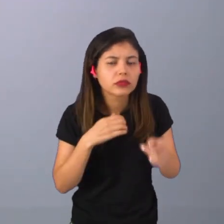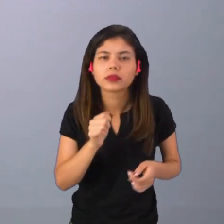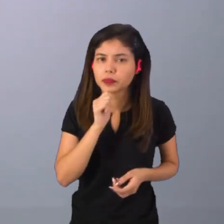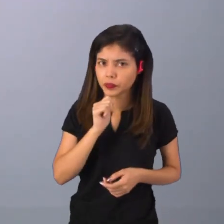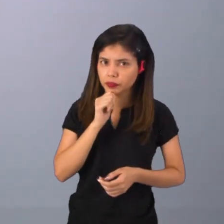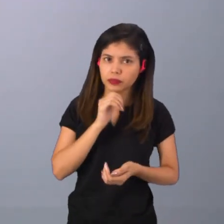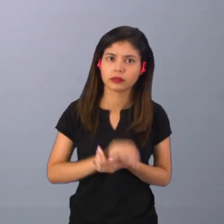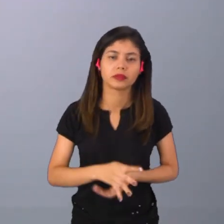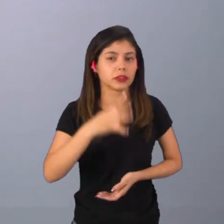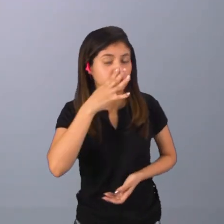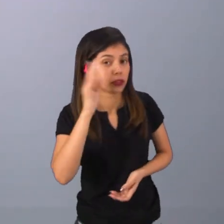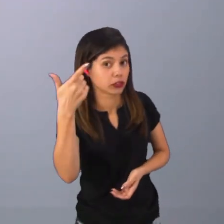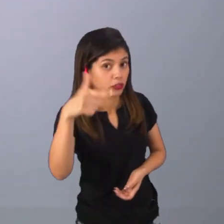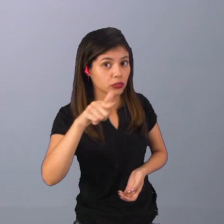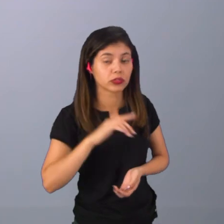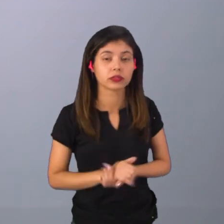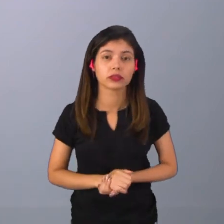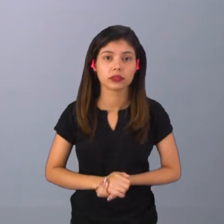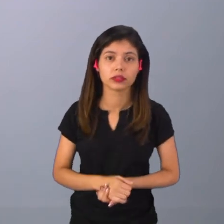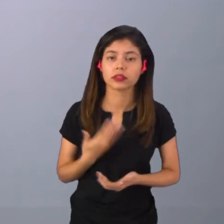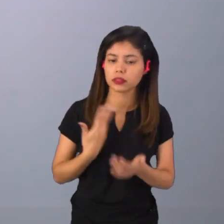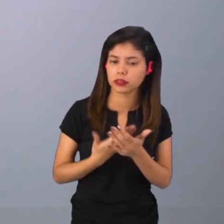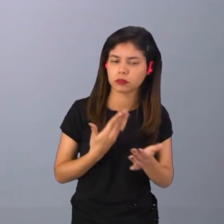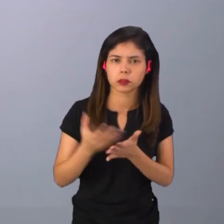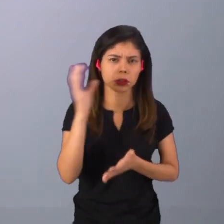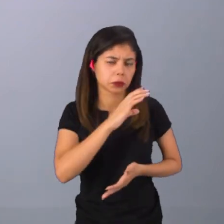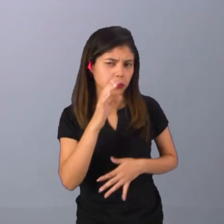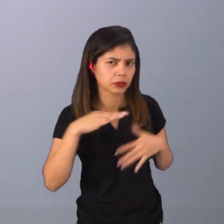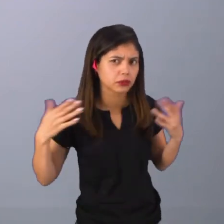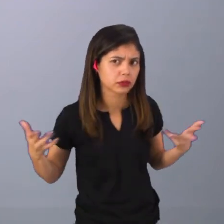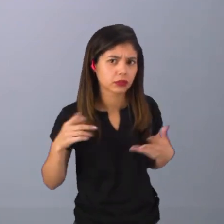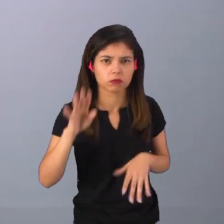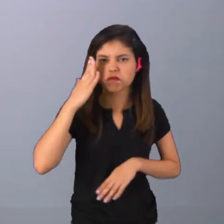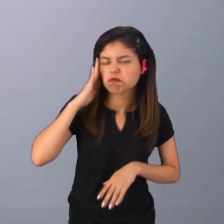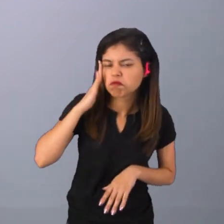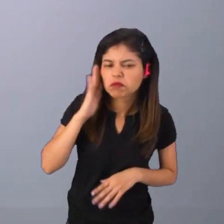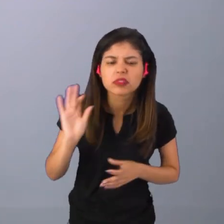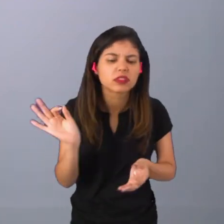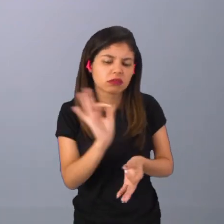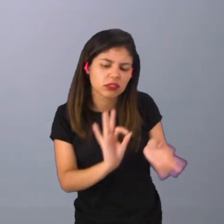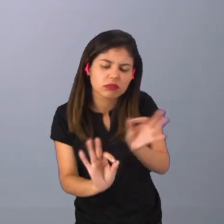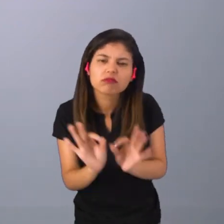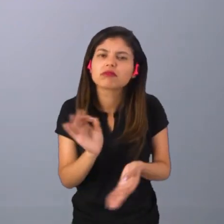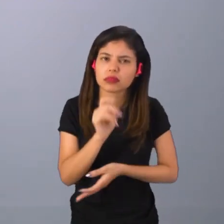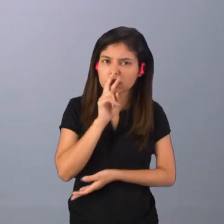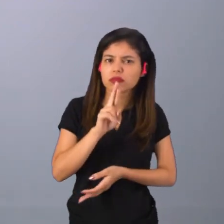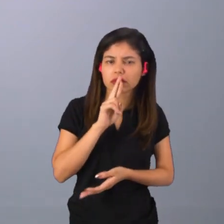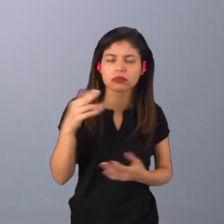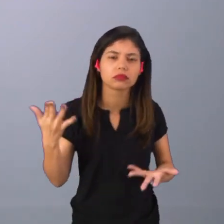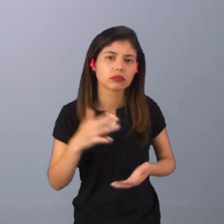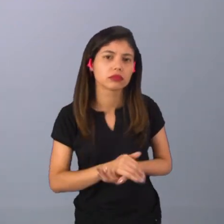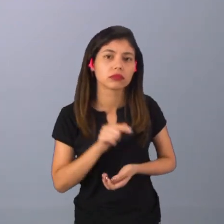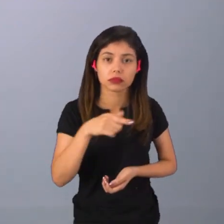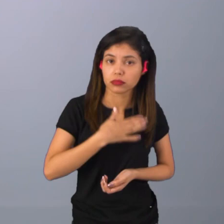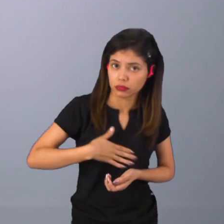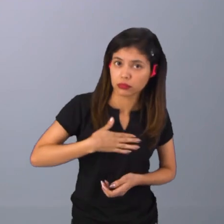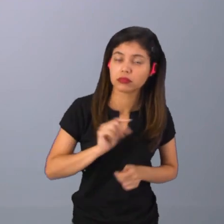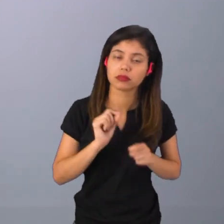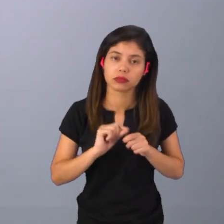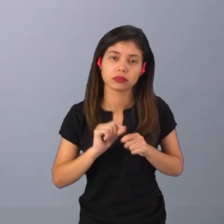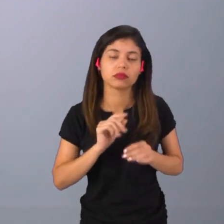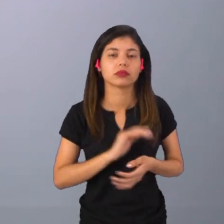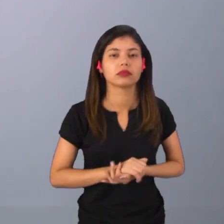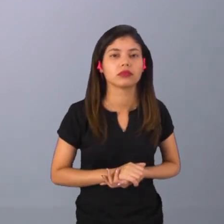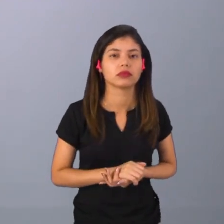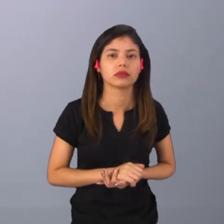tem alguma dúvida ainda, quer assistir essa aula novamente, né, a aula foi muito rápida, você não conseguiu fazer as operações, né, que